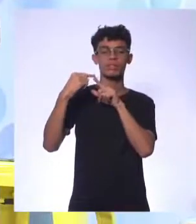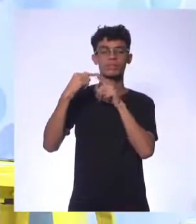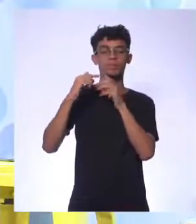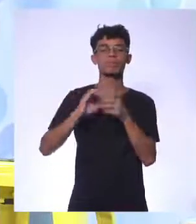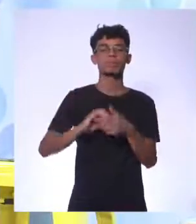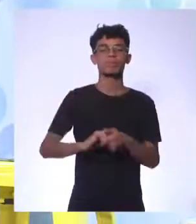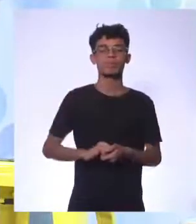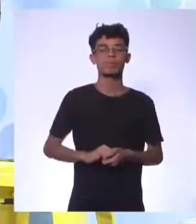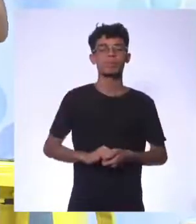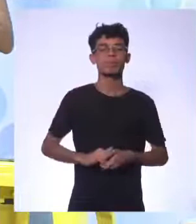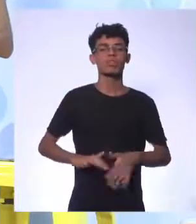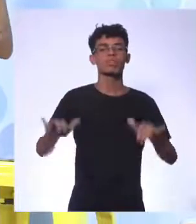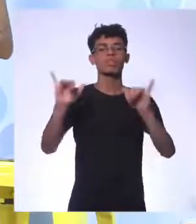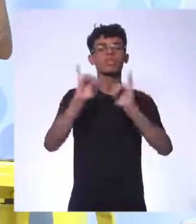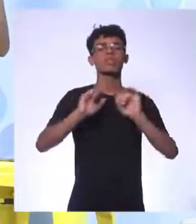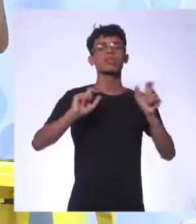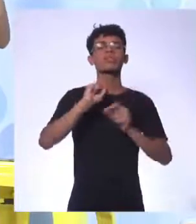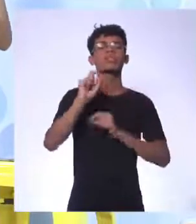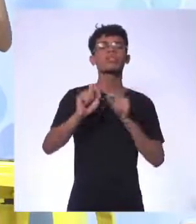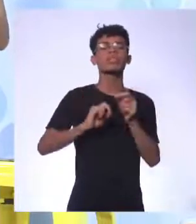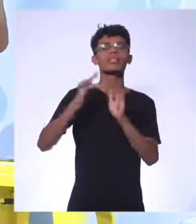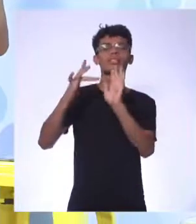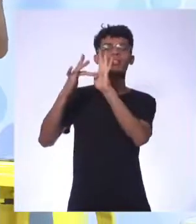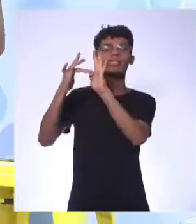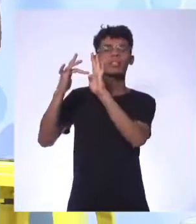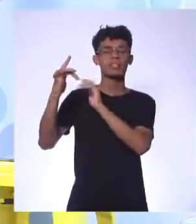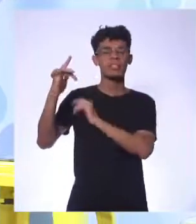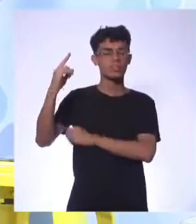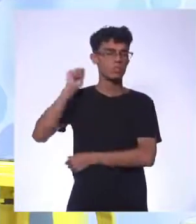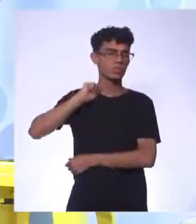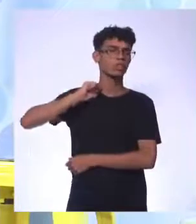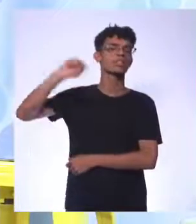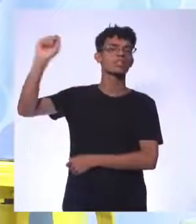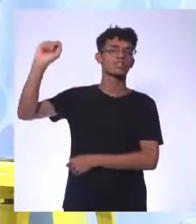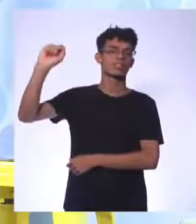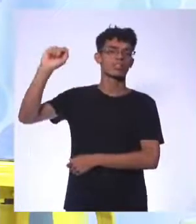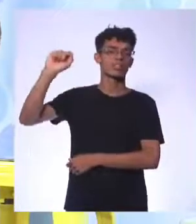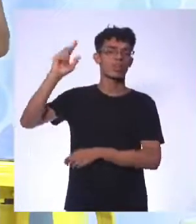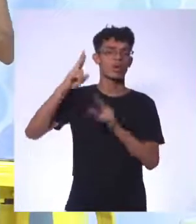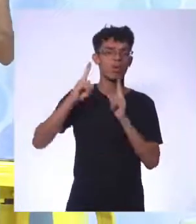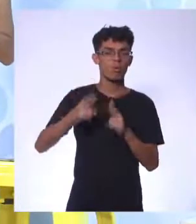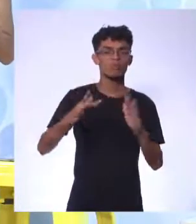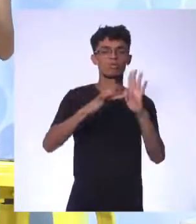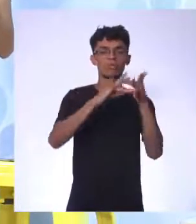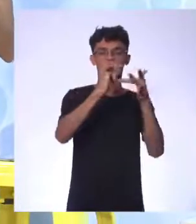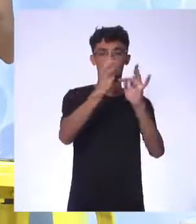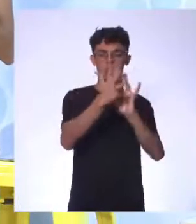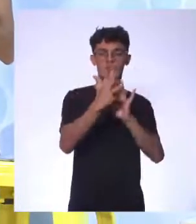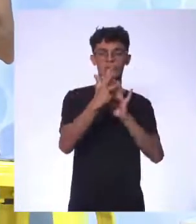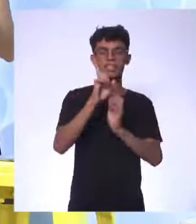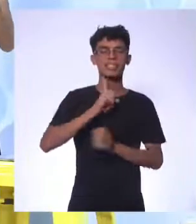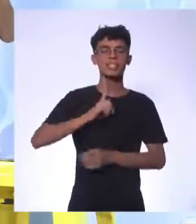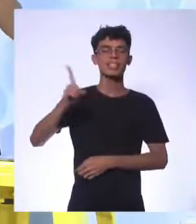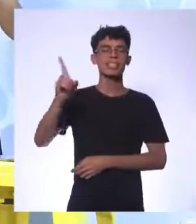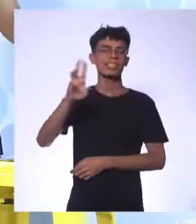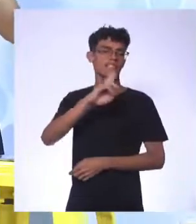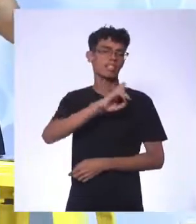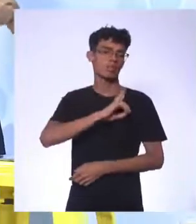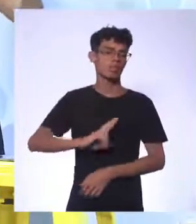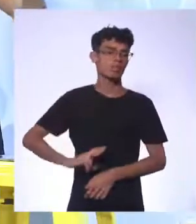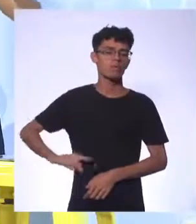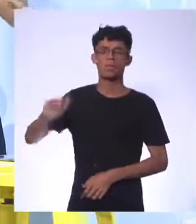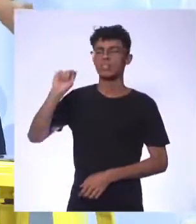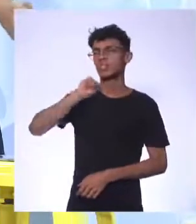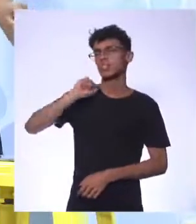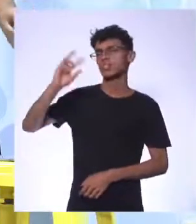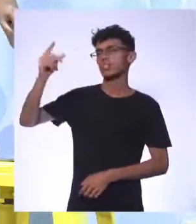né, que Tiradentes foi um mártir da República. Mas, professora, o Tiradentes, que eu me lembro, que nós